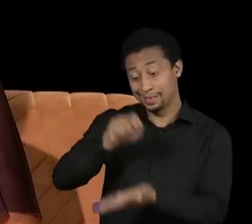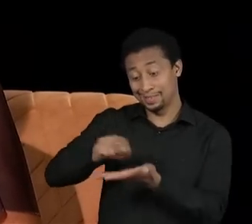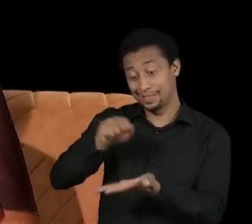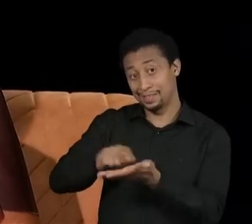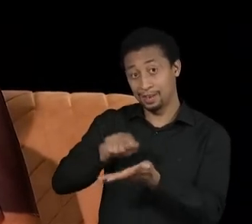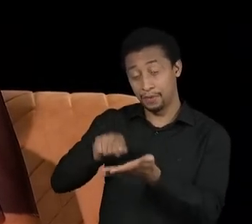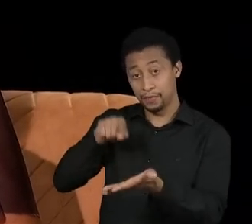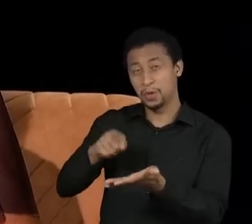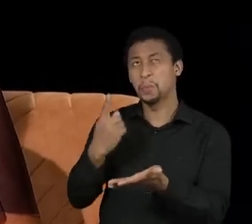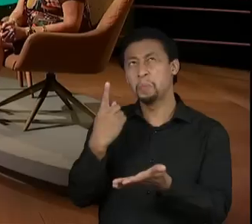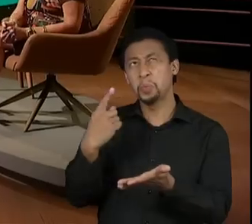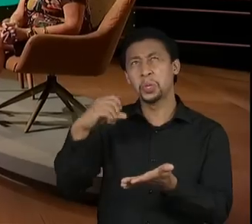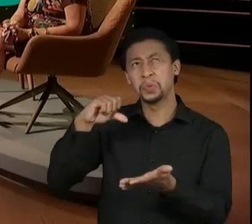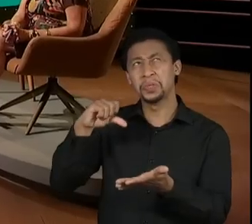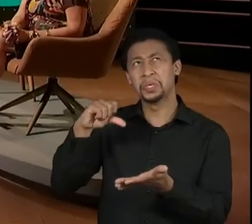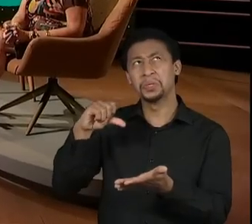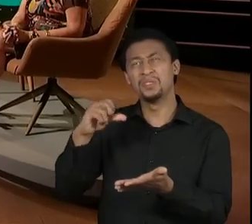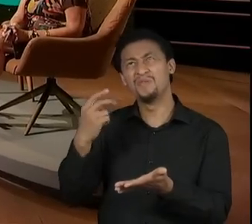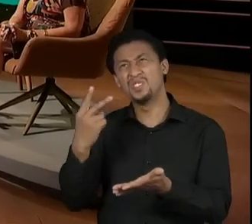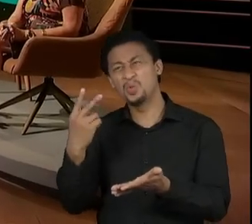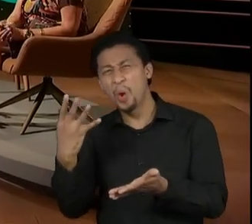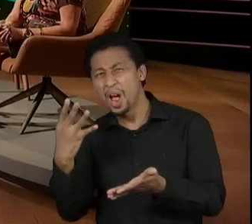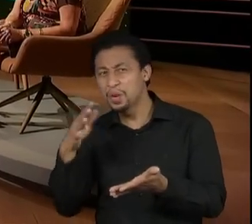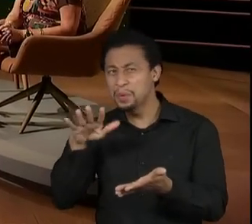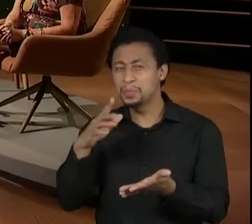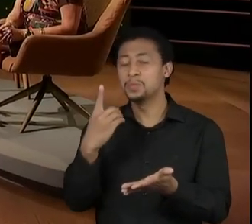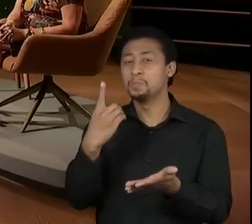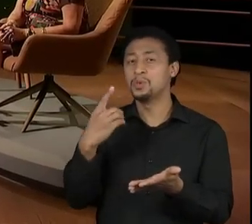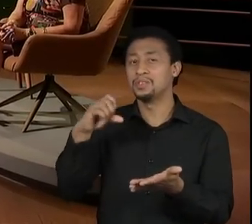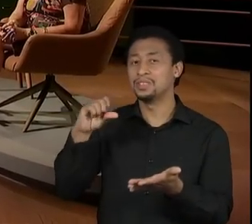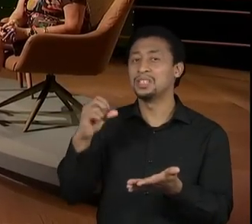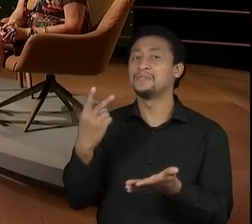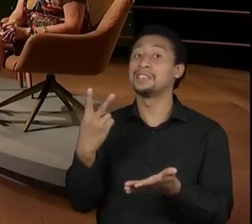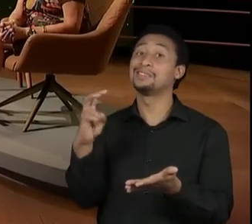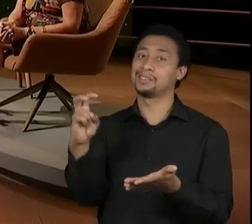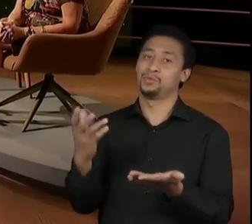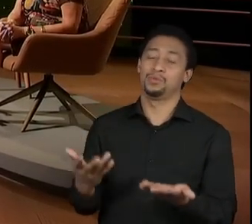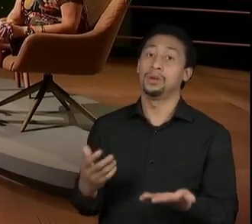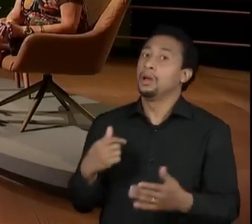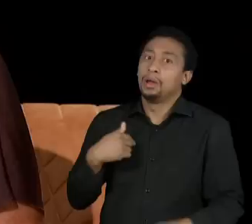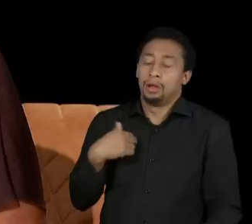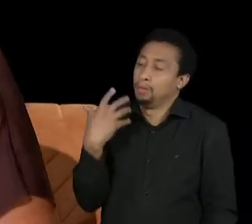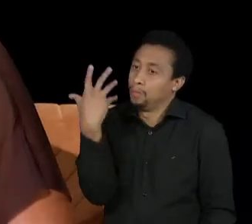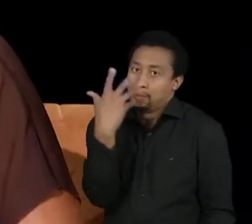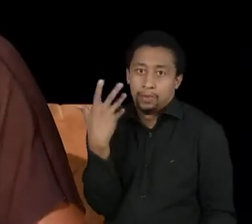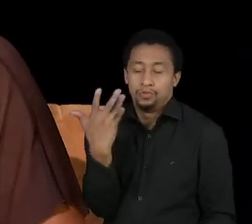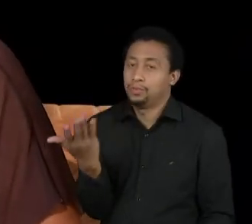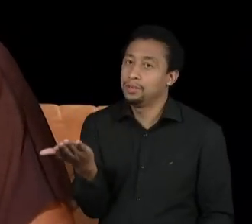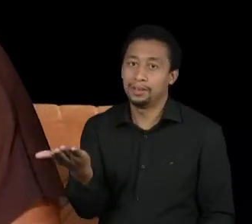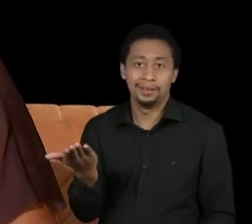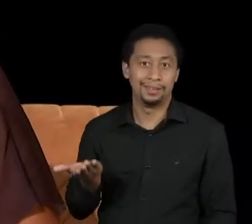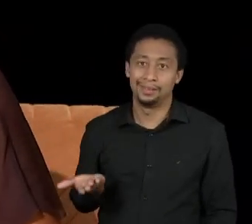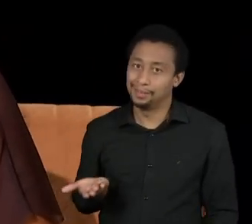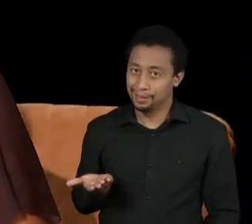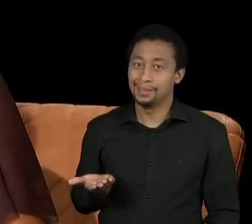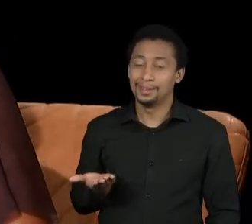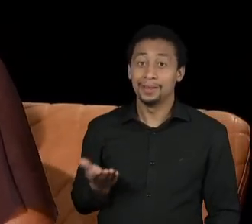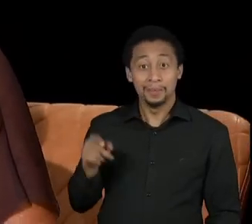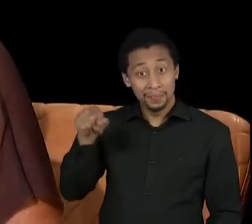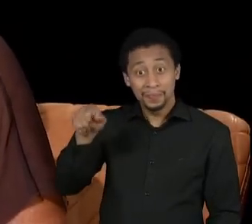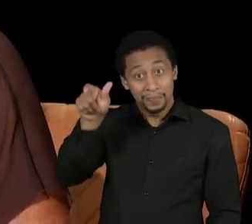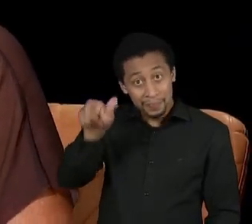em 25. Eu me apaixonei pelo Oswaldo. E me apaixonei